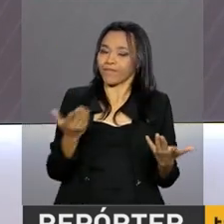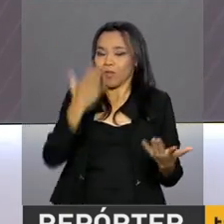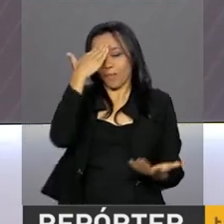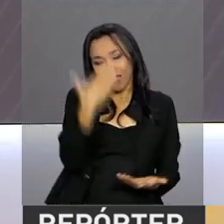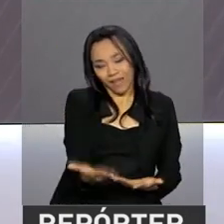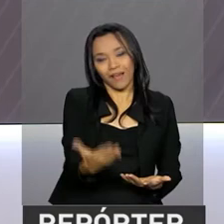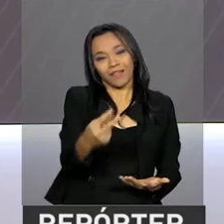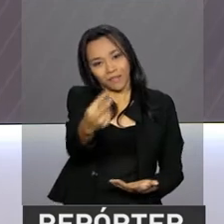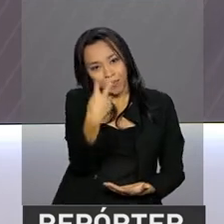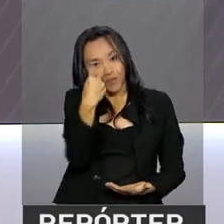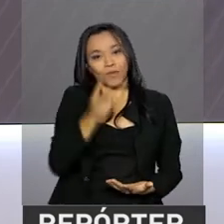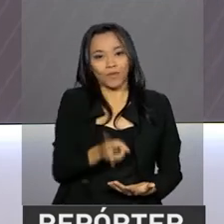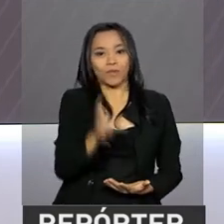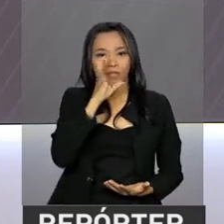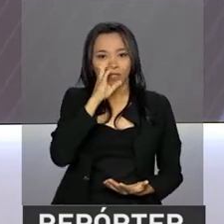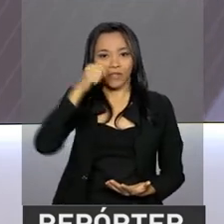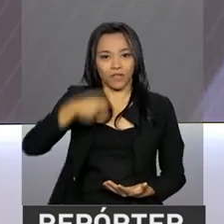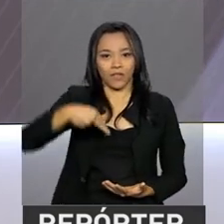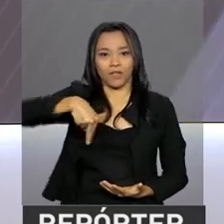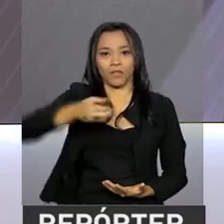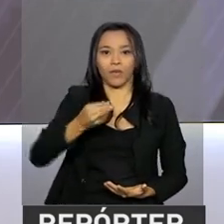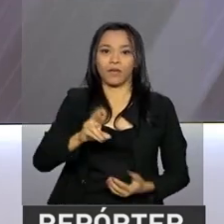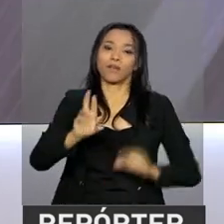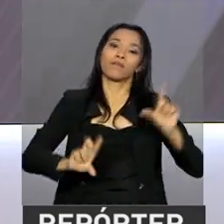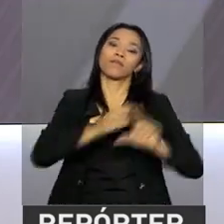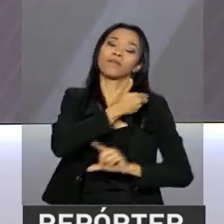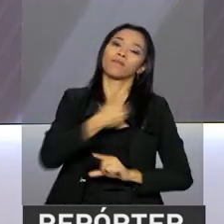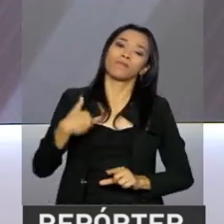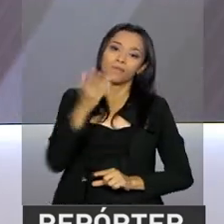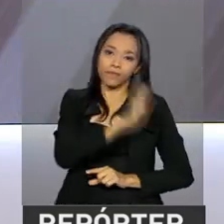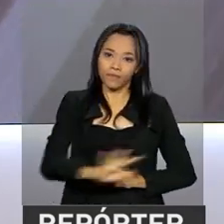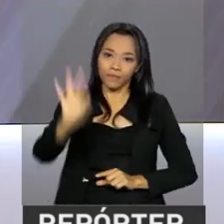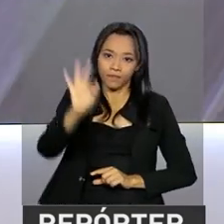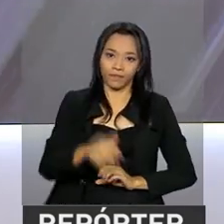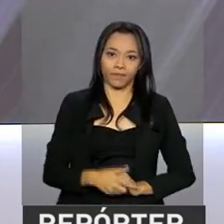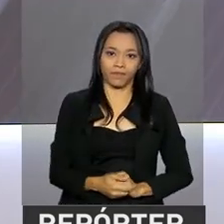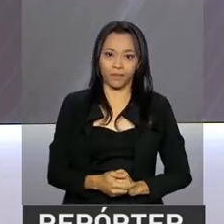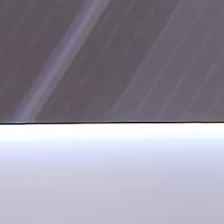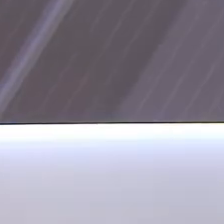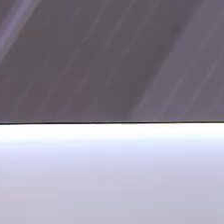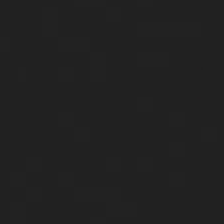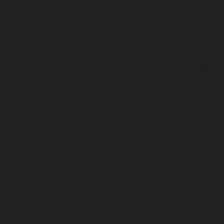obrigada pela sua companhia continue com a gente aqui na nbr a tv do governo federal